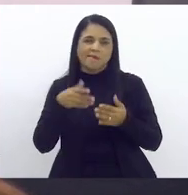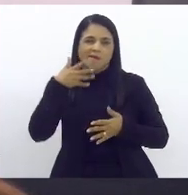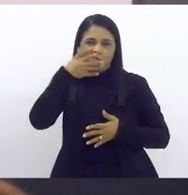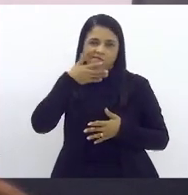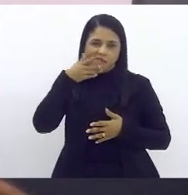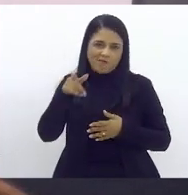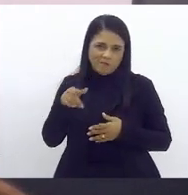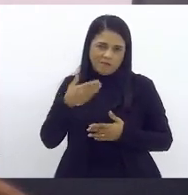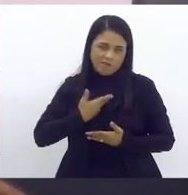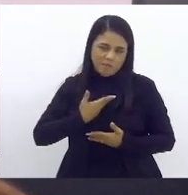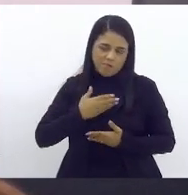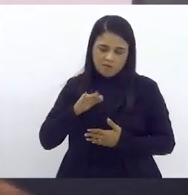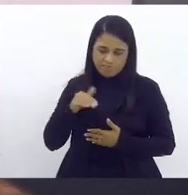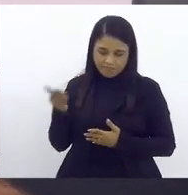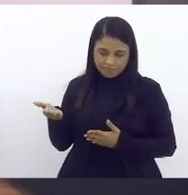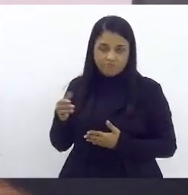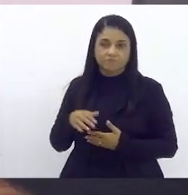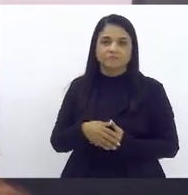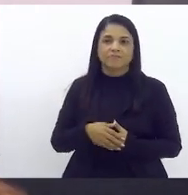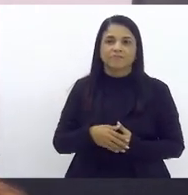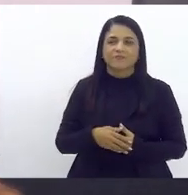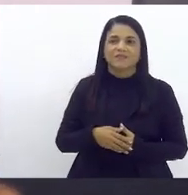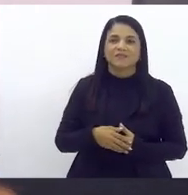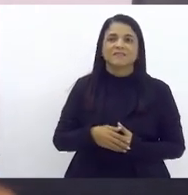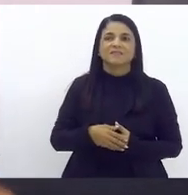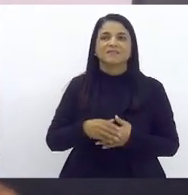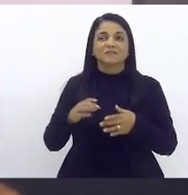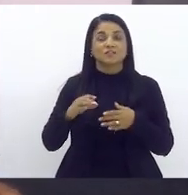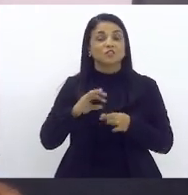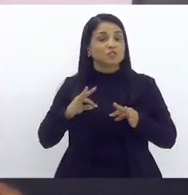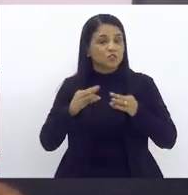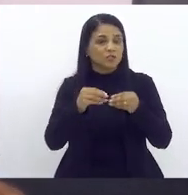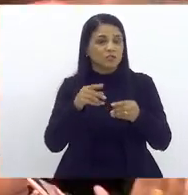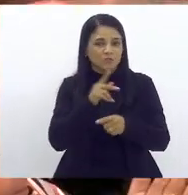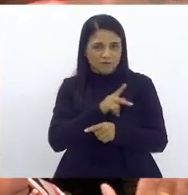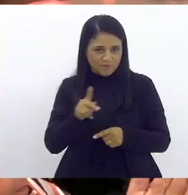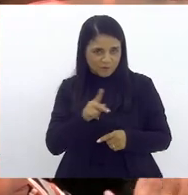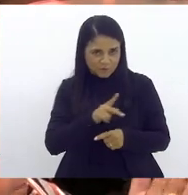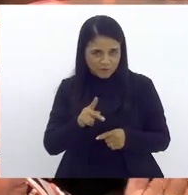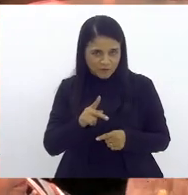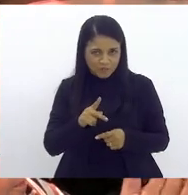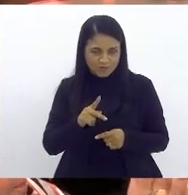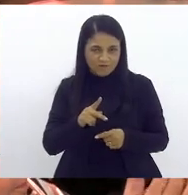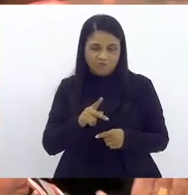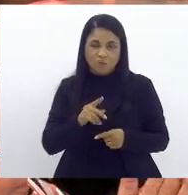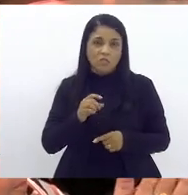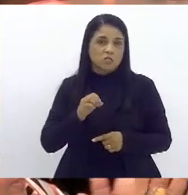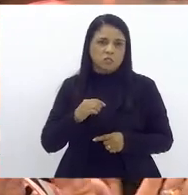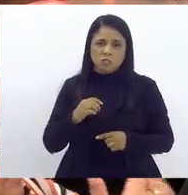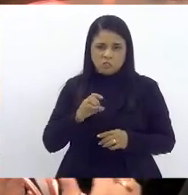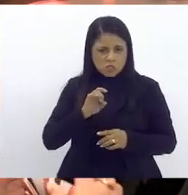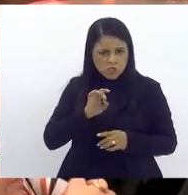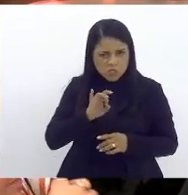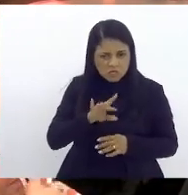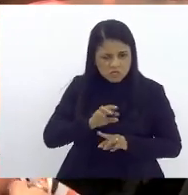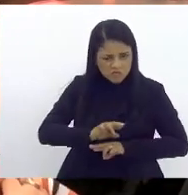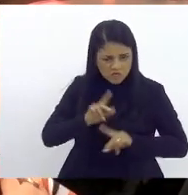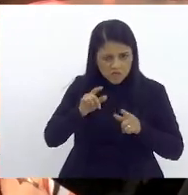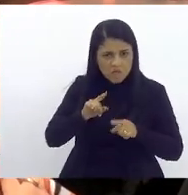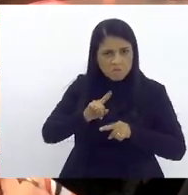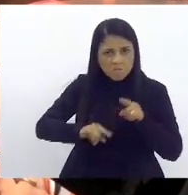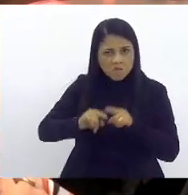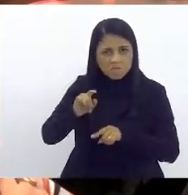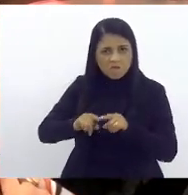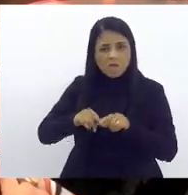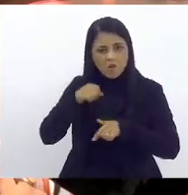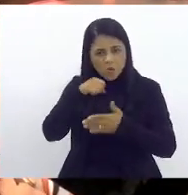É, mas, assim, somos todas professoras, não somos acessórios, e vamos continuar